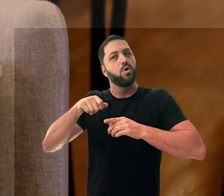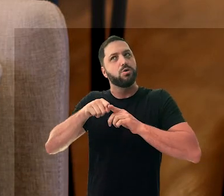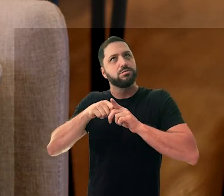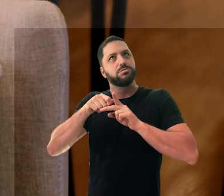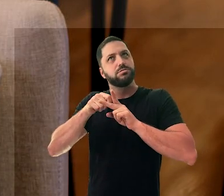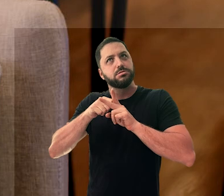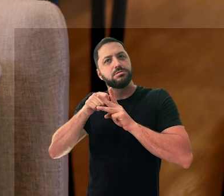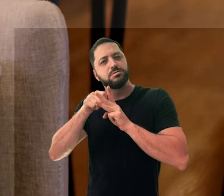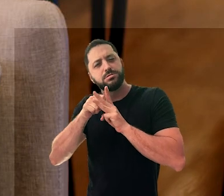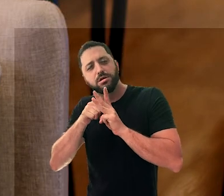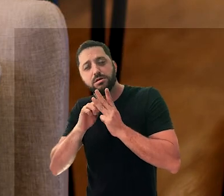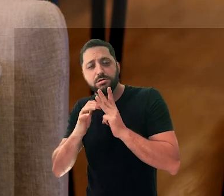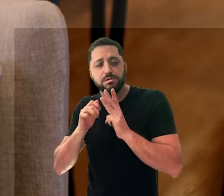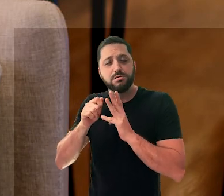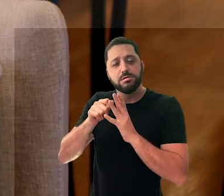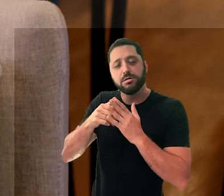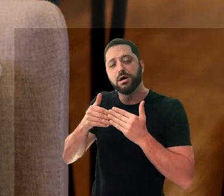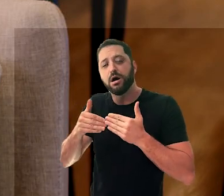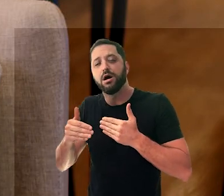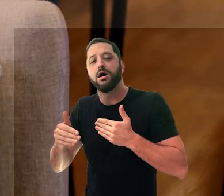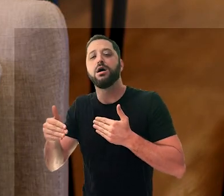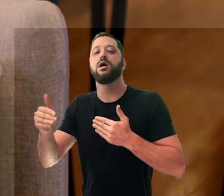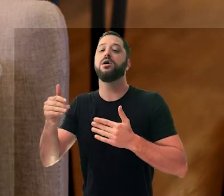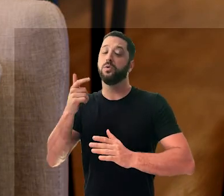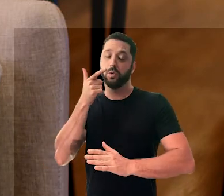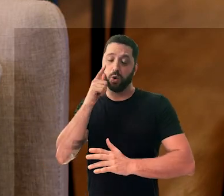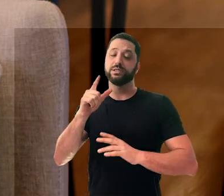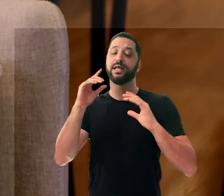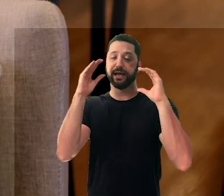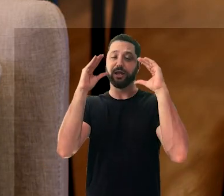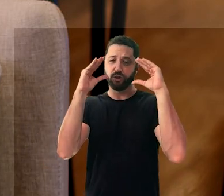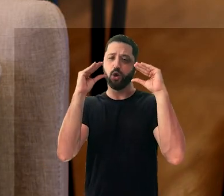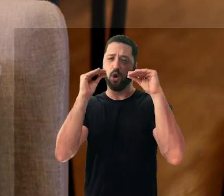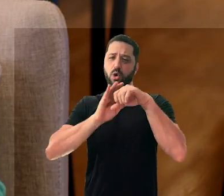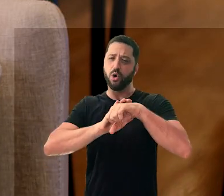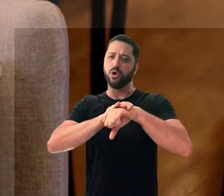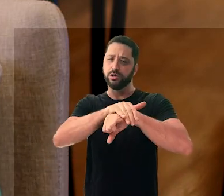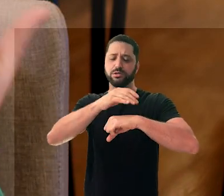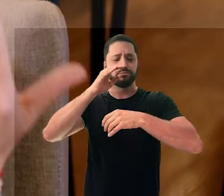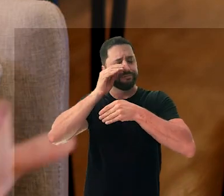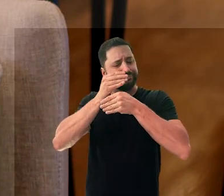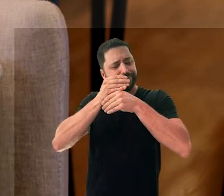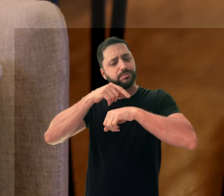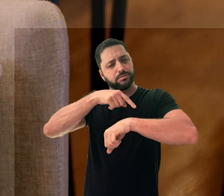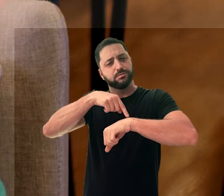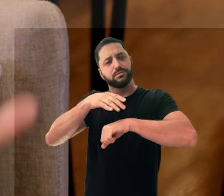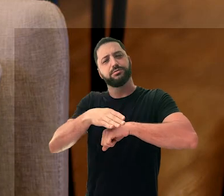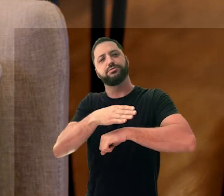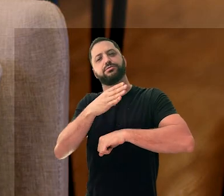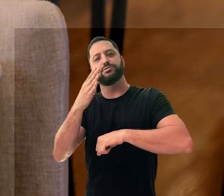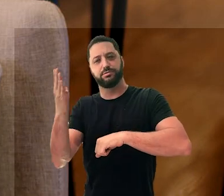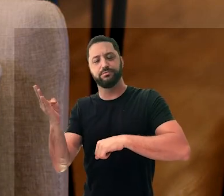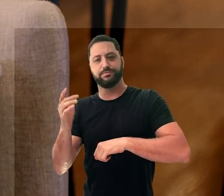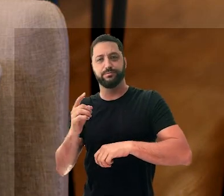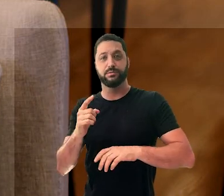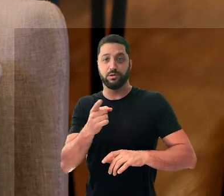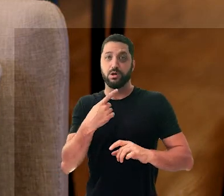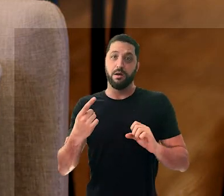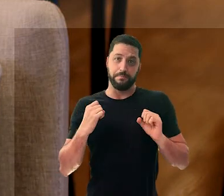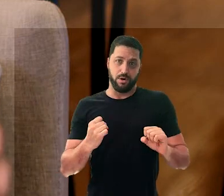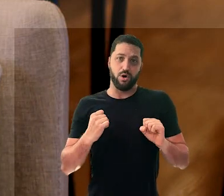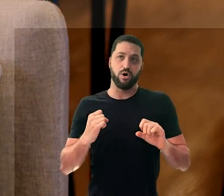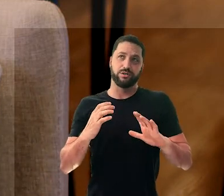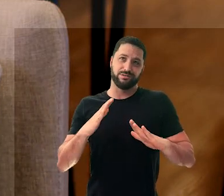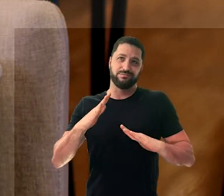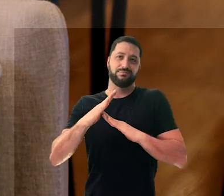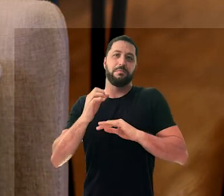maturidade neurológica, a criança passa a ter condições de dormir a noite inteira. A gente sempre mantém uma mamada até